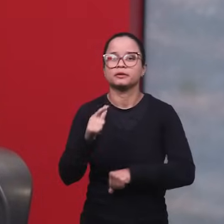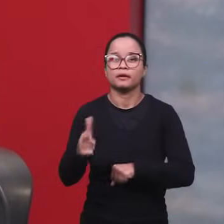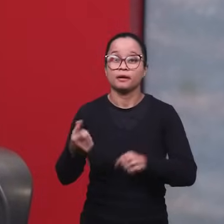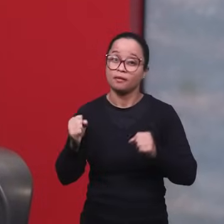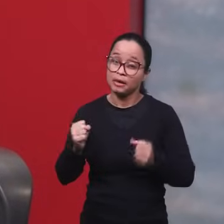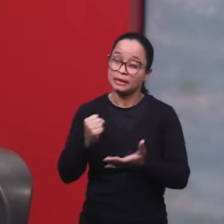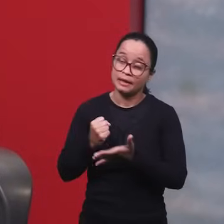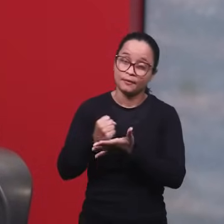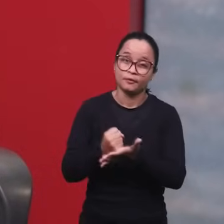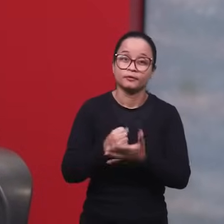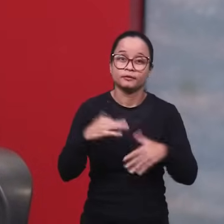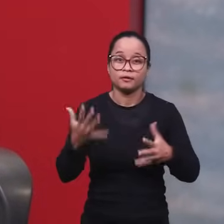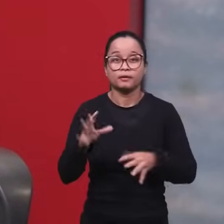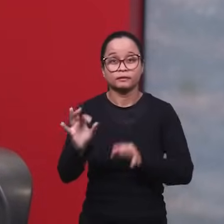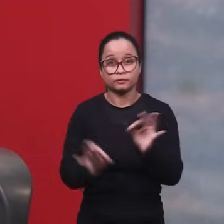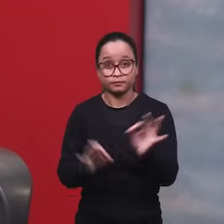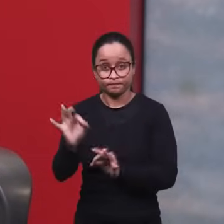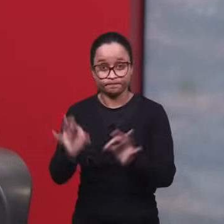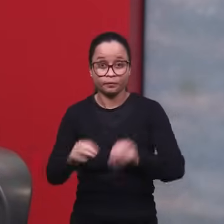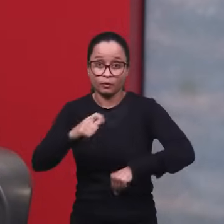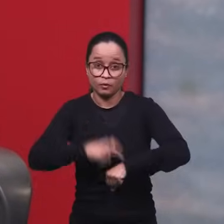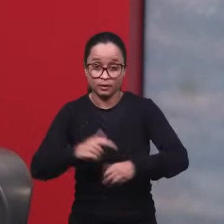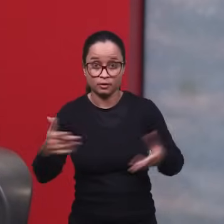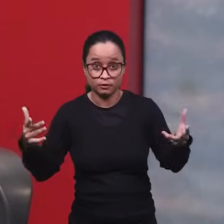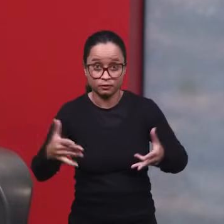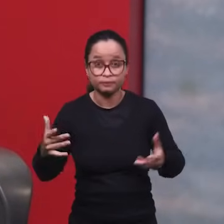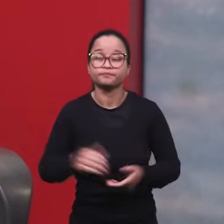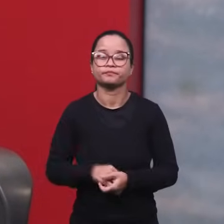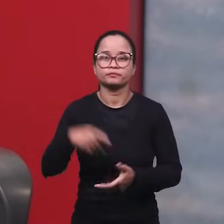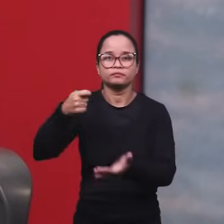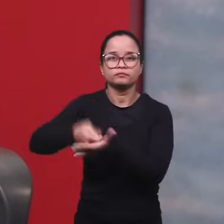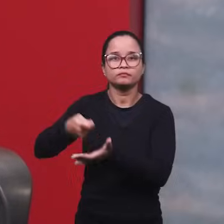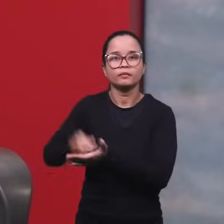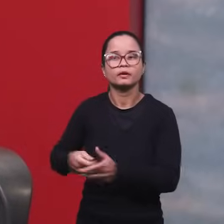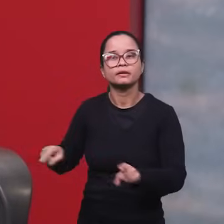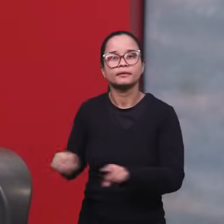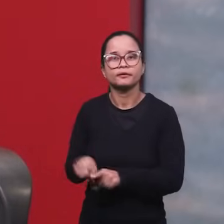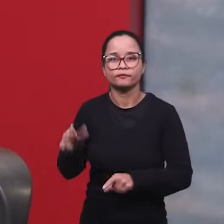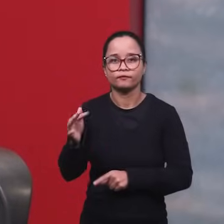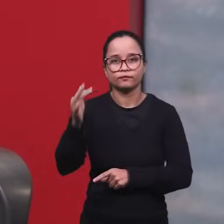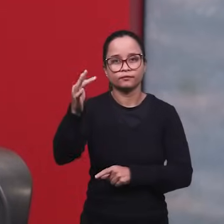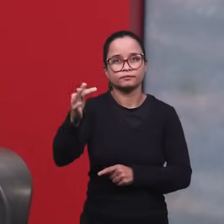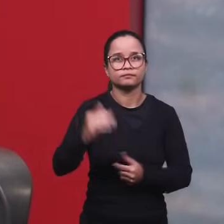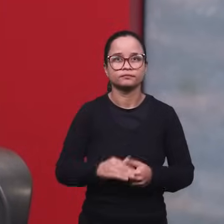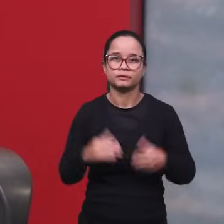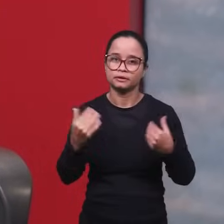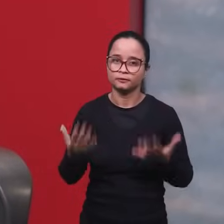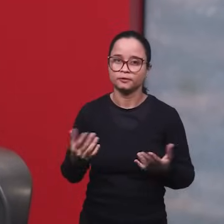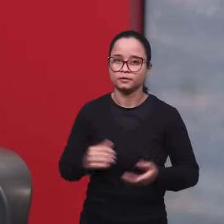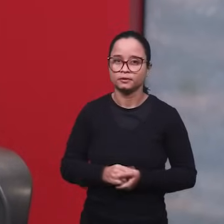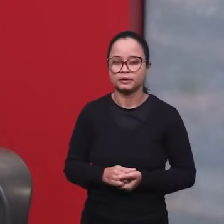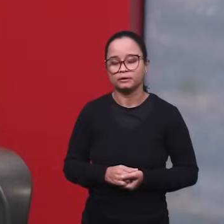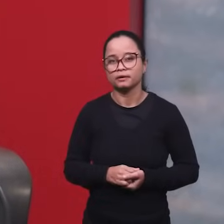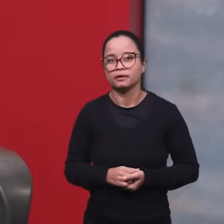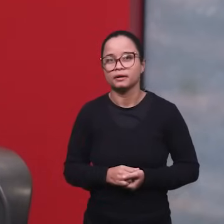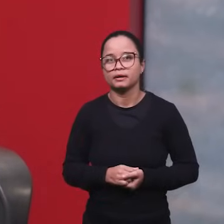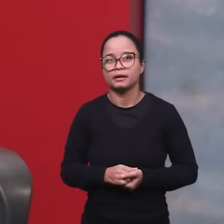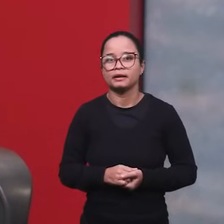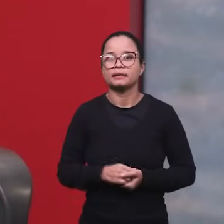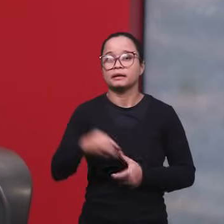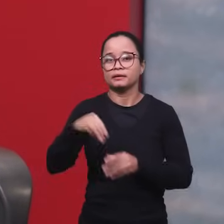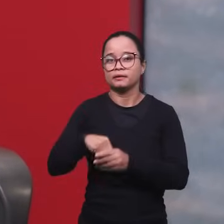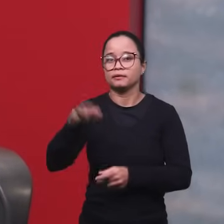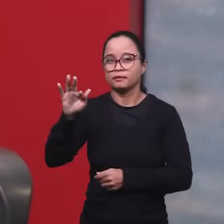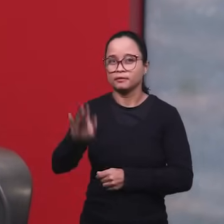é importante se planejar para o momento atual, tá? Recolher e para o futuro também. E, assim, infelizmente, né,